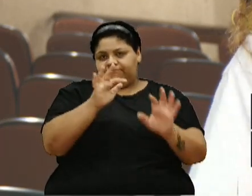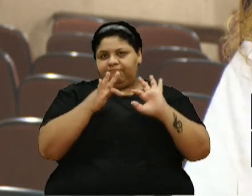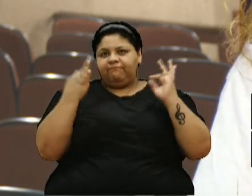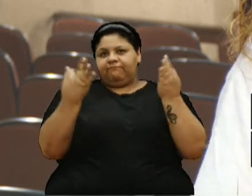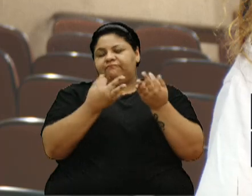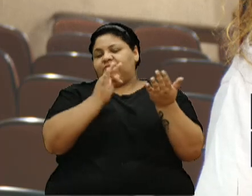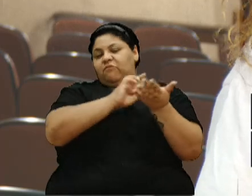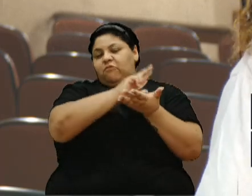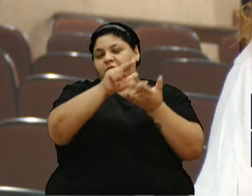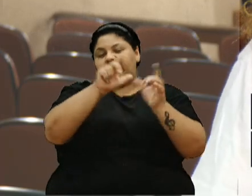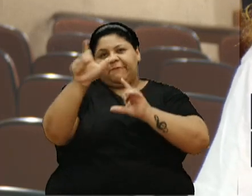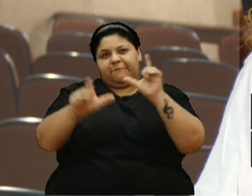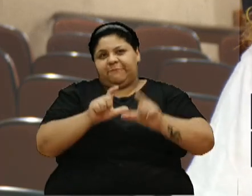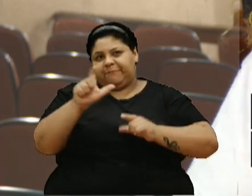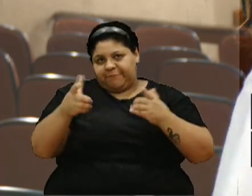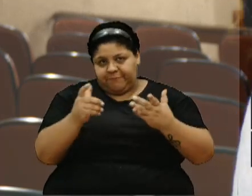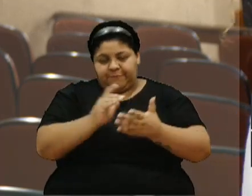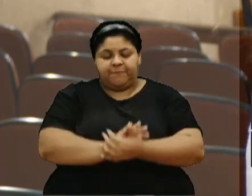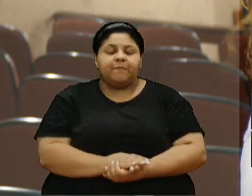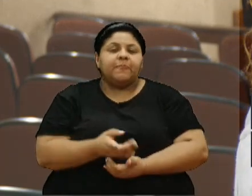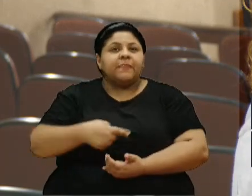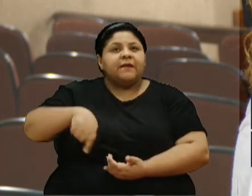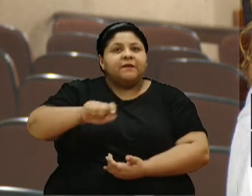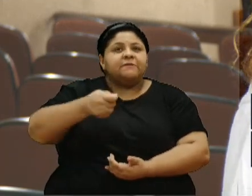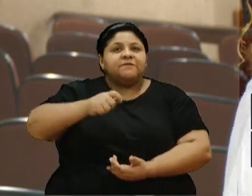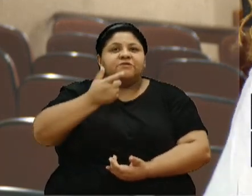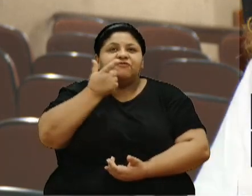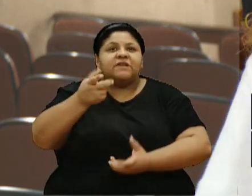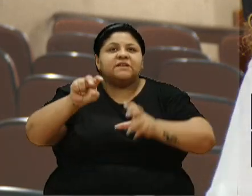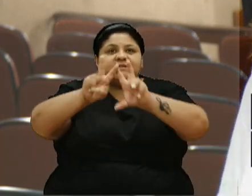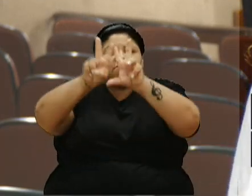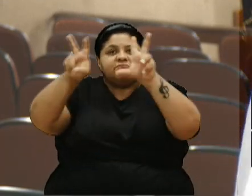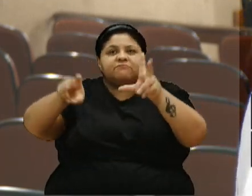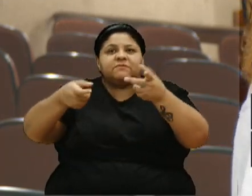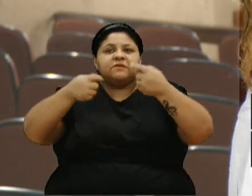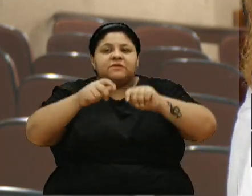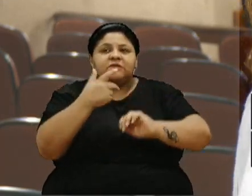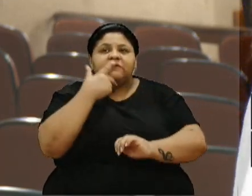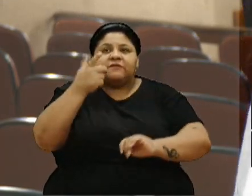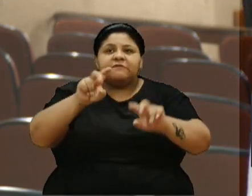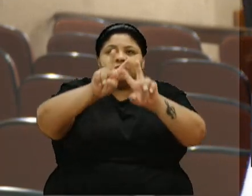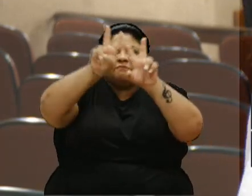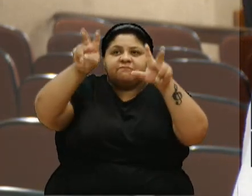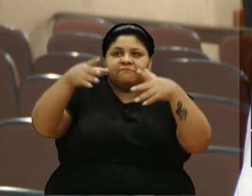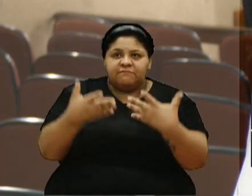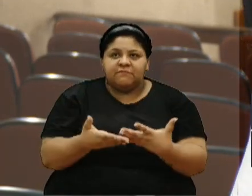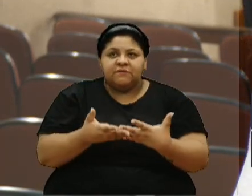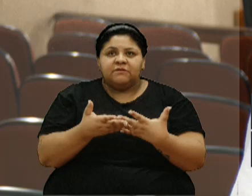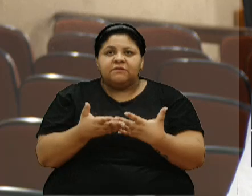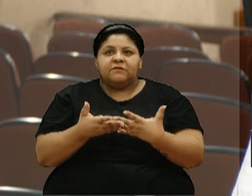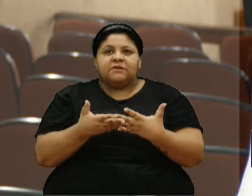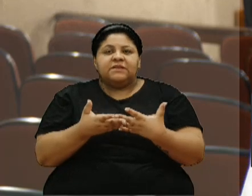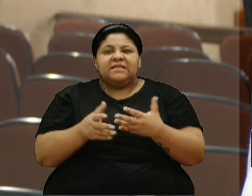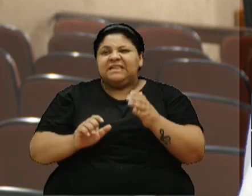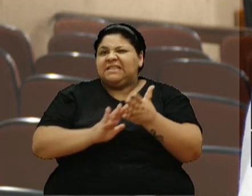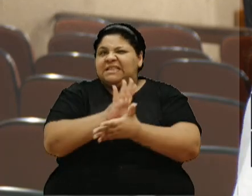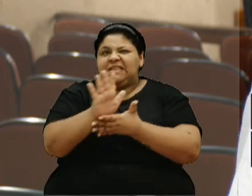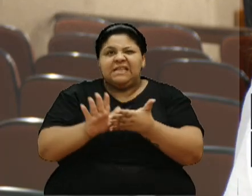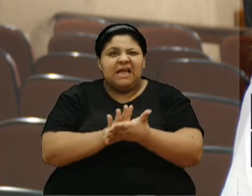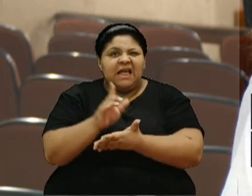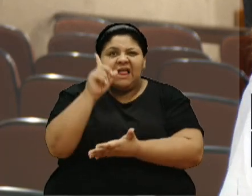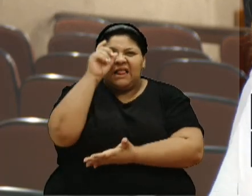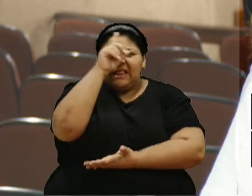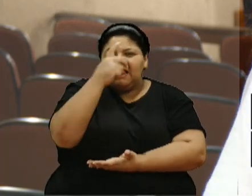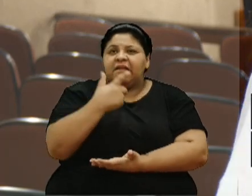de várias pessoas. Então, a gente precisa abordar esse tema, precisa tratar desse tema sem tabu, precisa falar